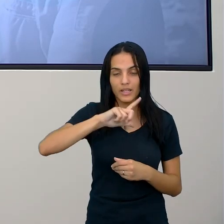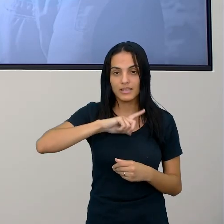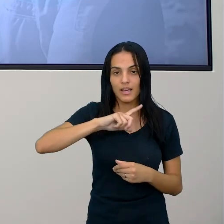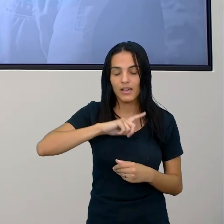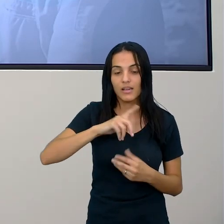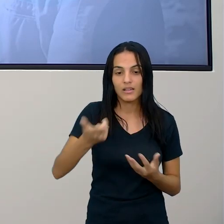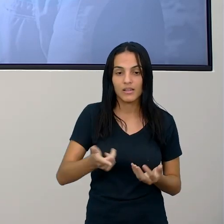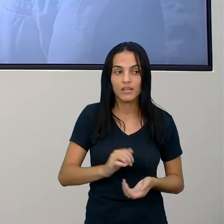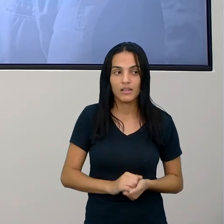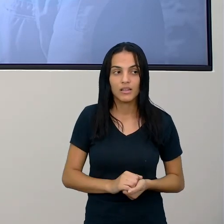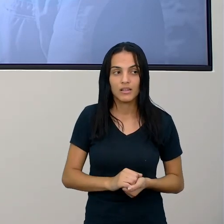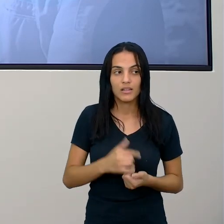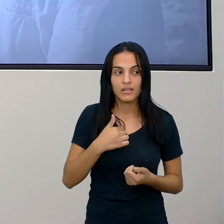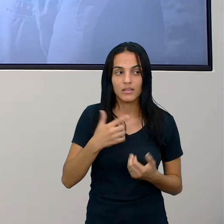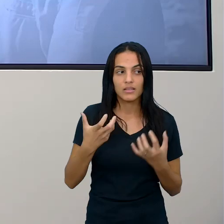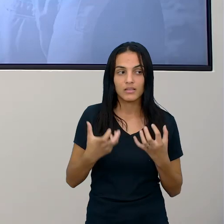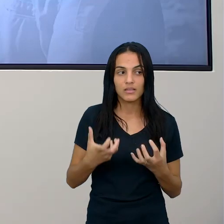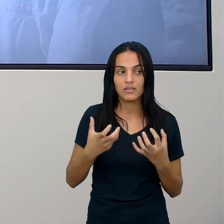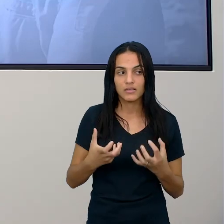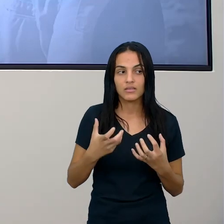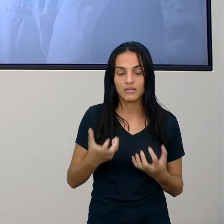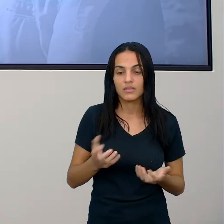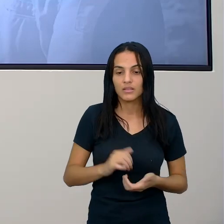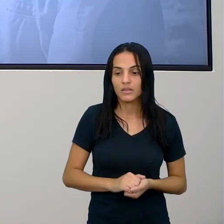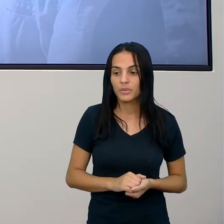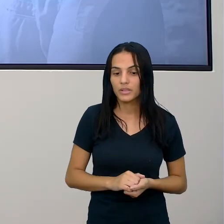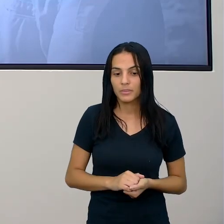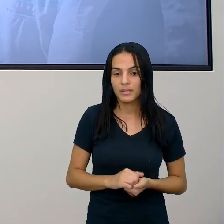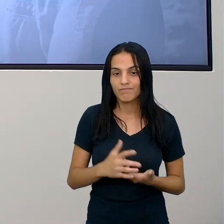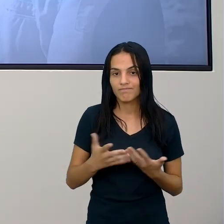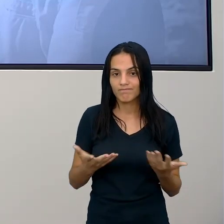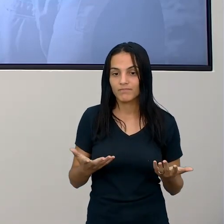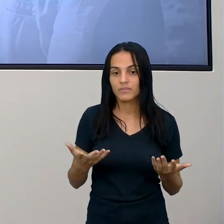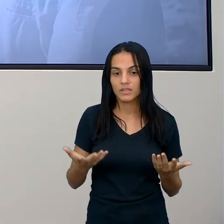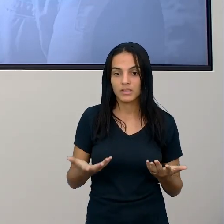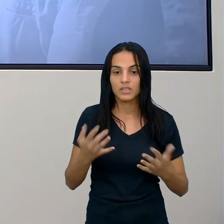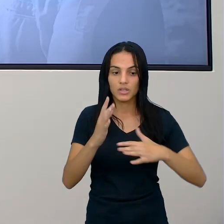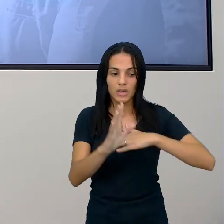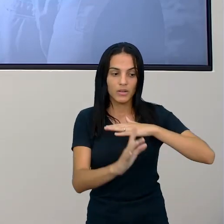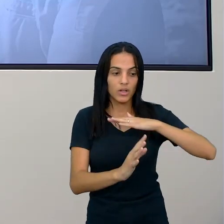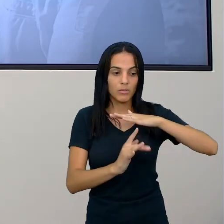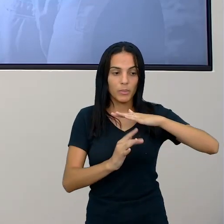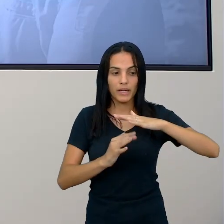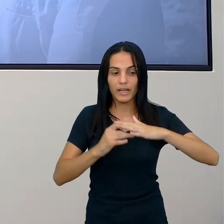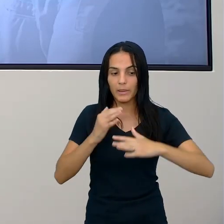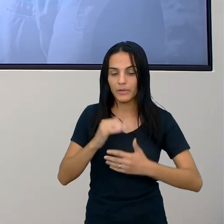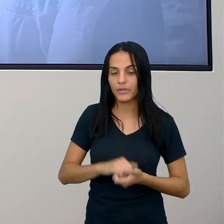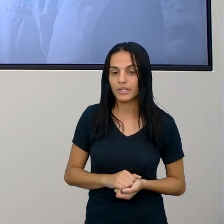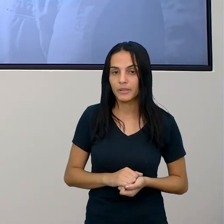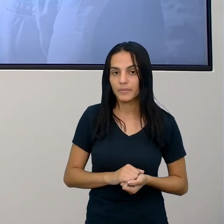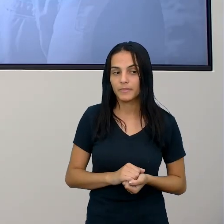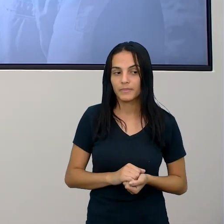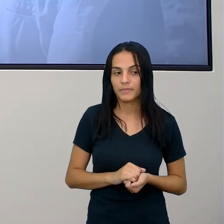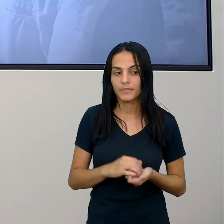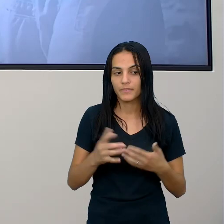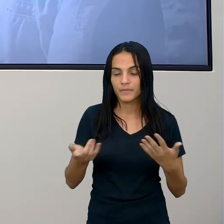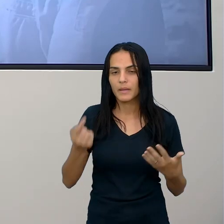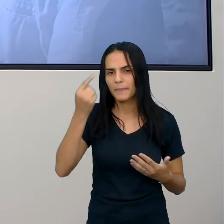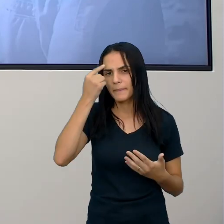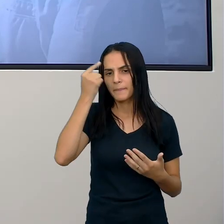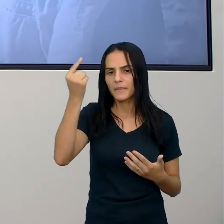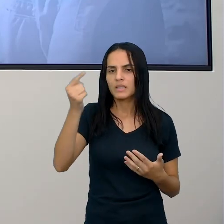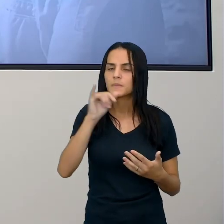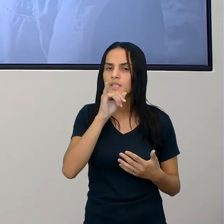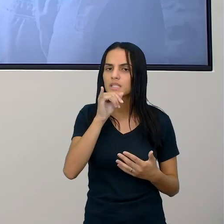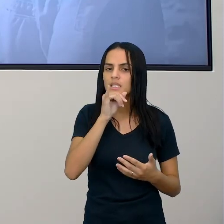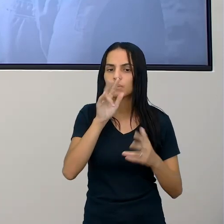aspirações, elas sequer têm uma necessidade muito grande de migrar. Talvez pense na